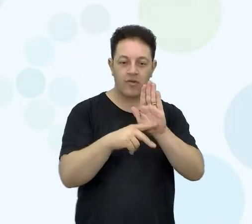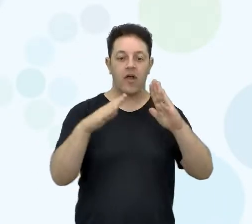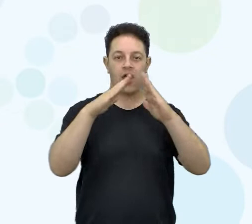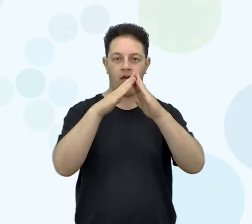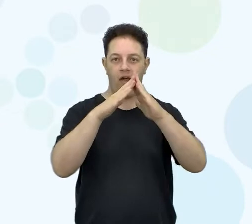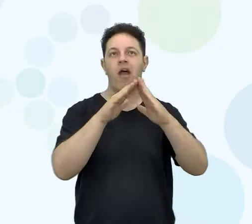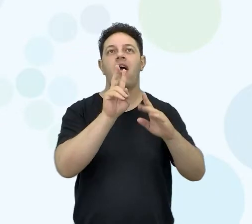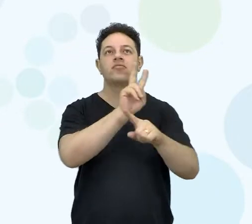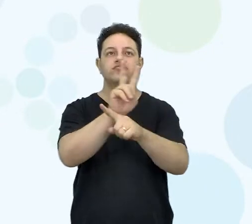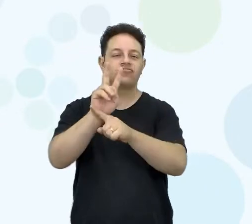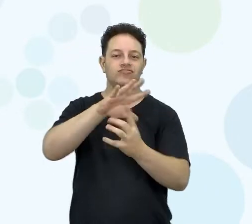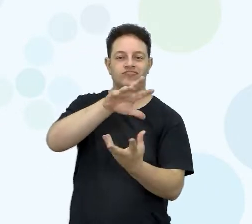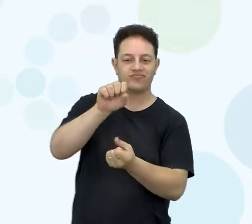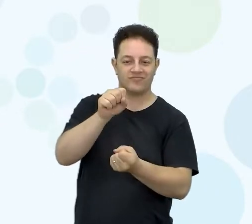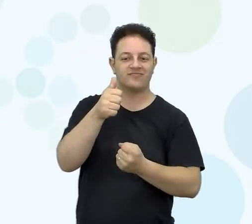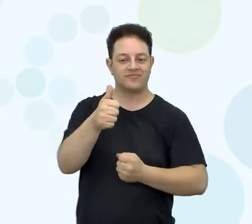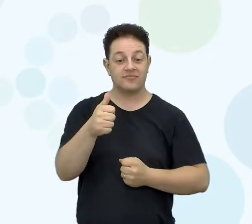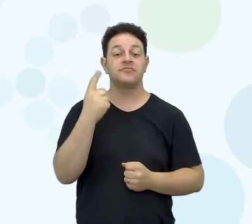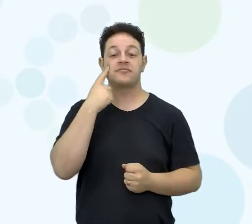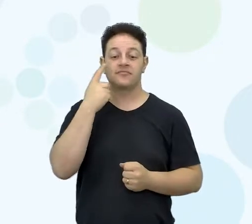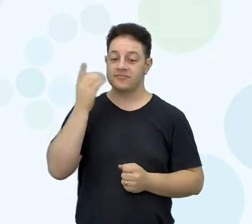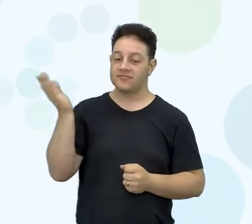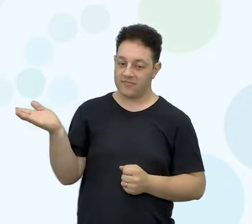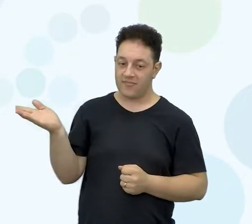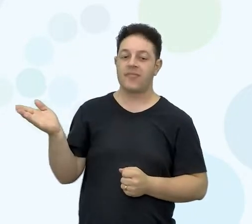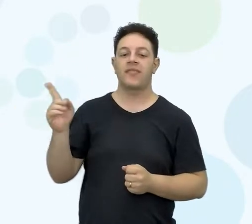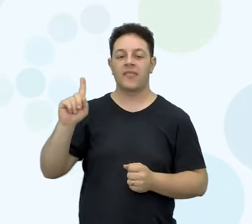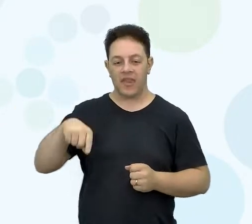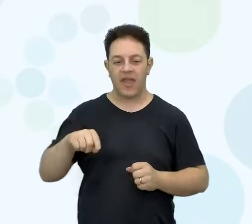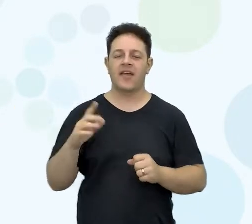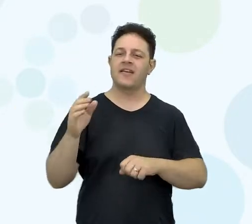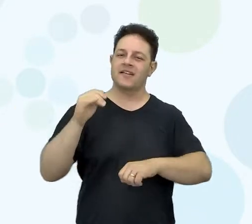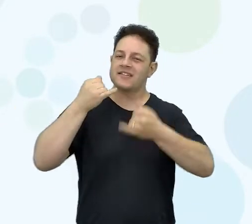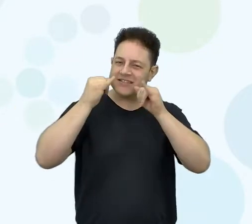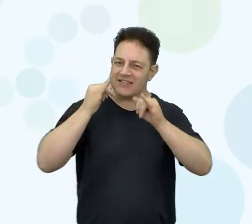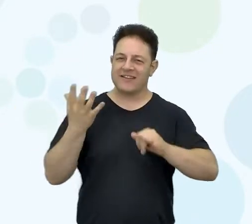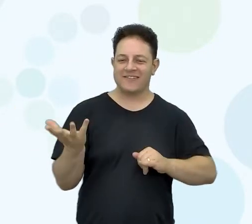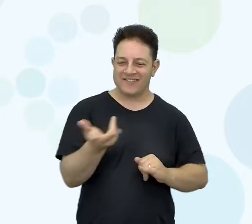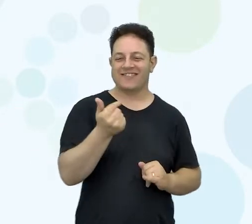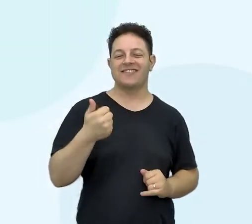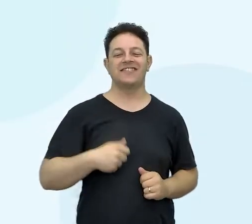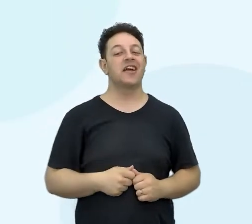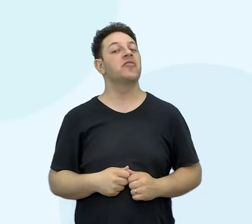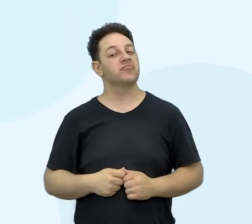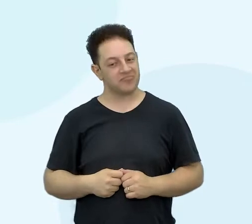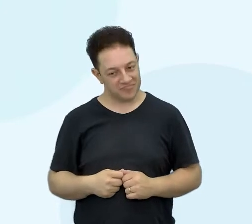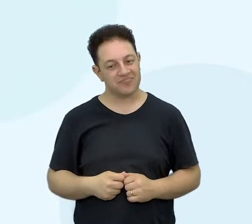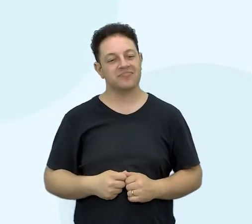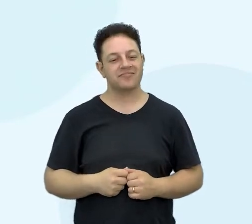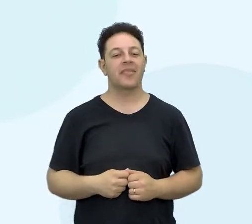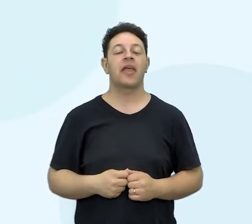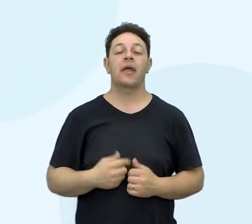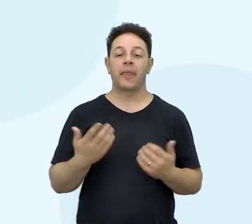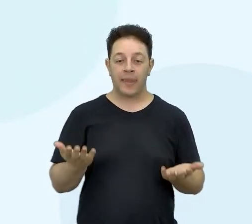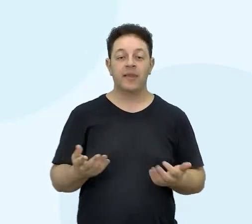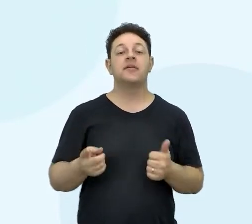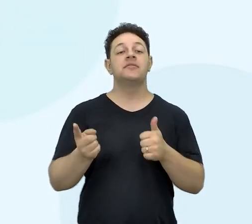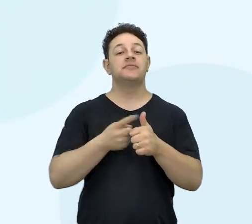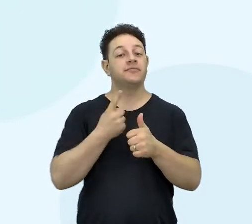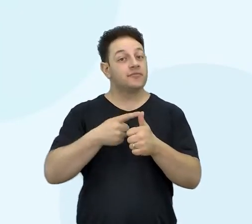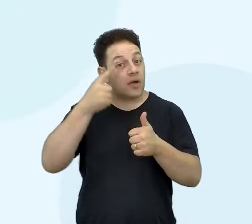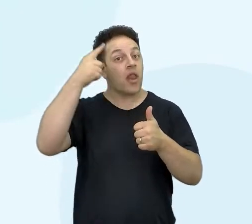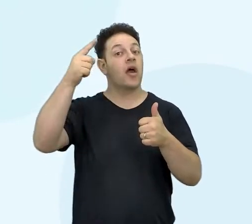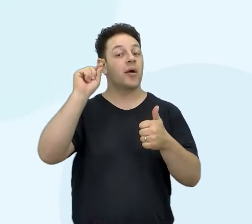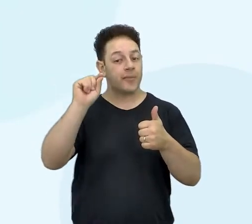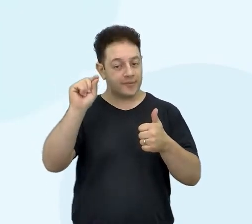Casa Sustentável. Nosso componente aí, você já sabe, eficiência energética, isso daí. Bom, primeiro alguns